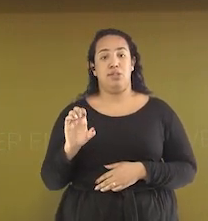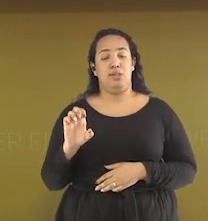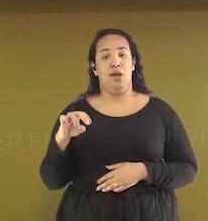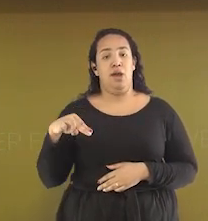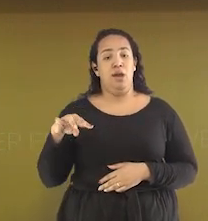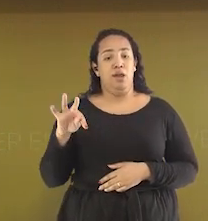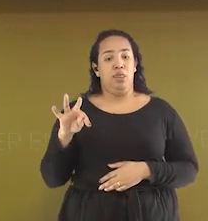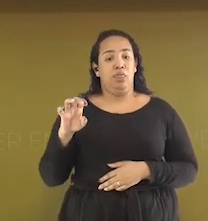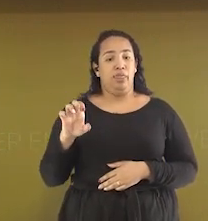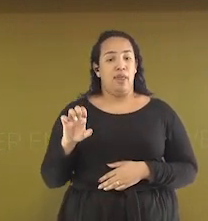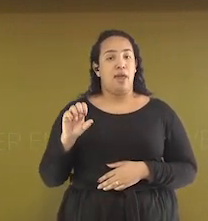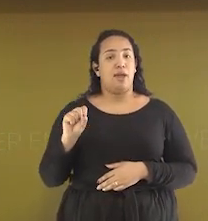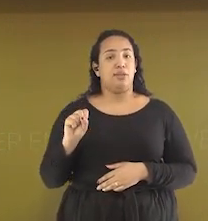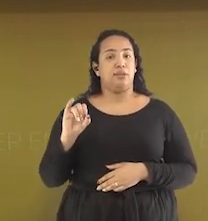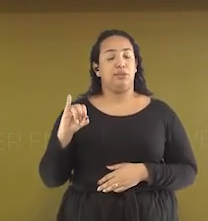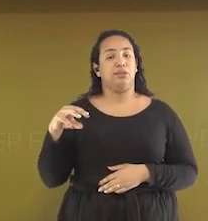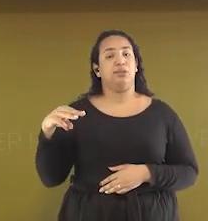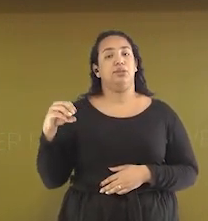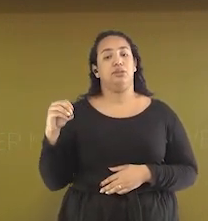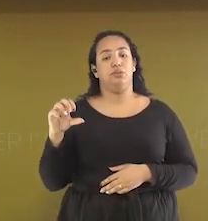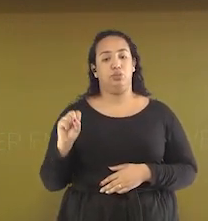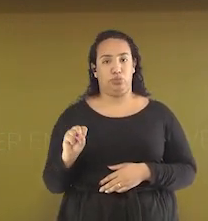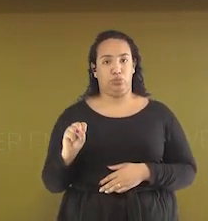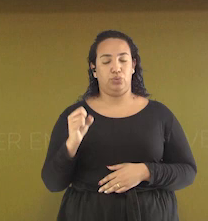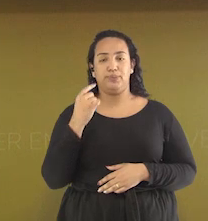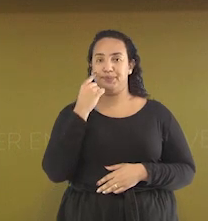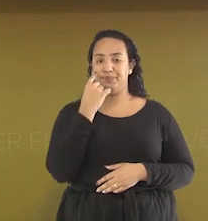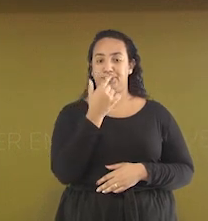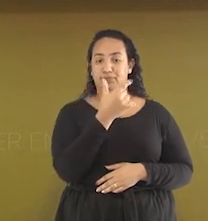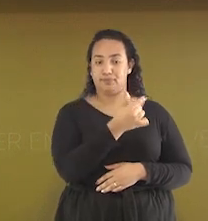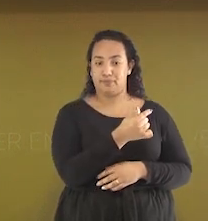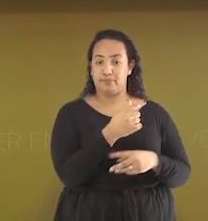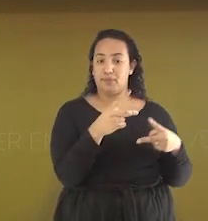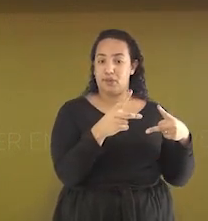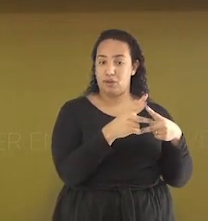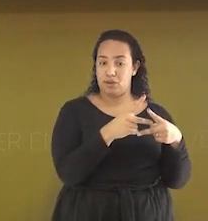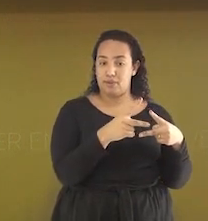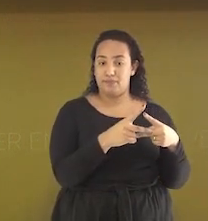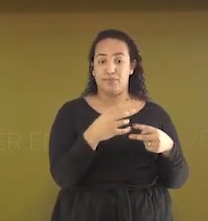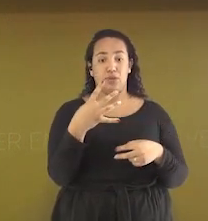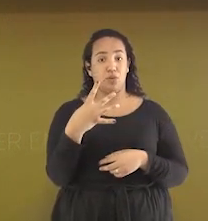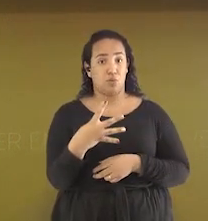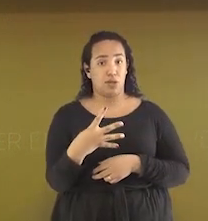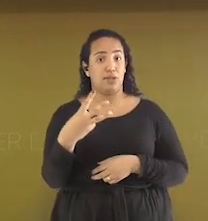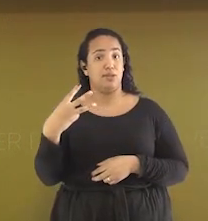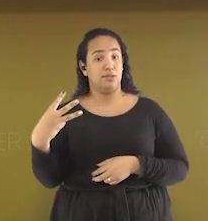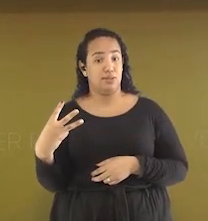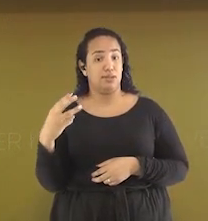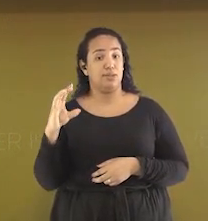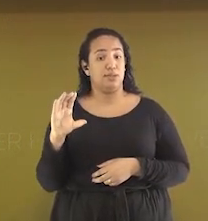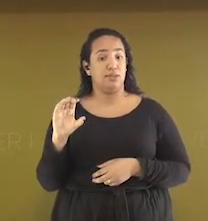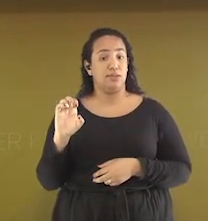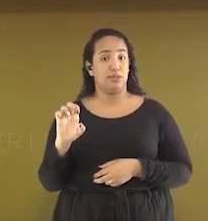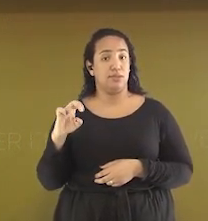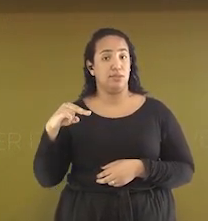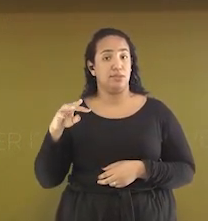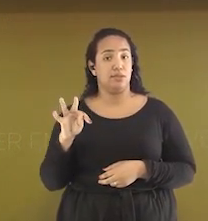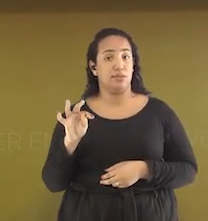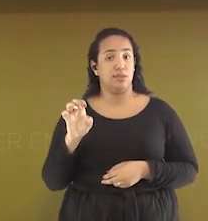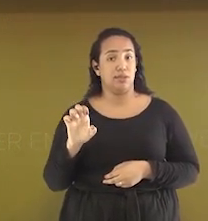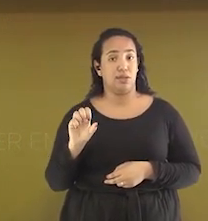decimal é chamada de centésimos. Veja, 7 inteiros e